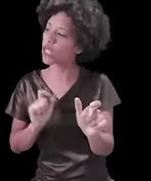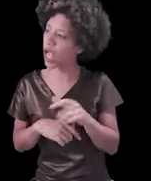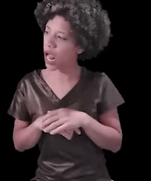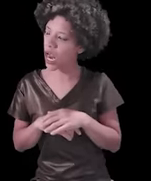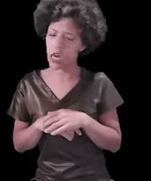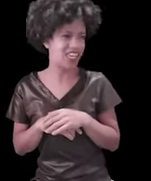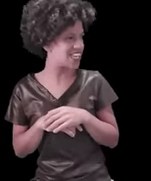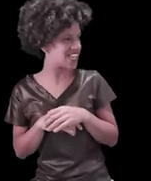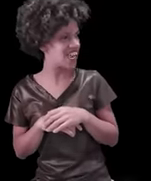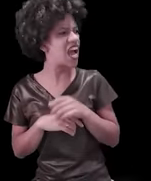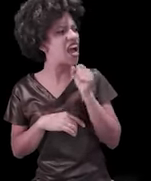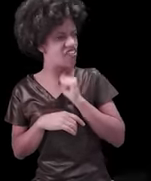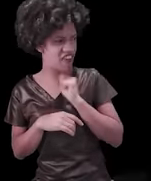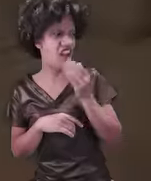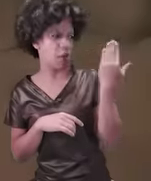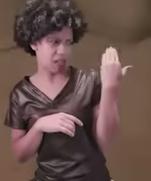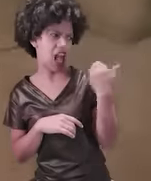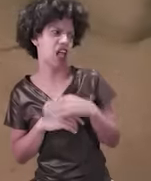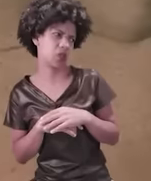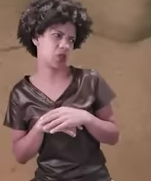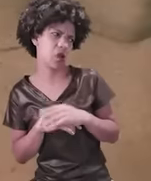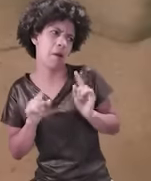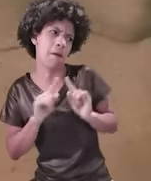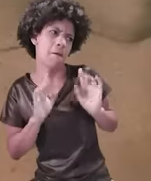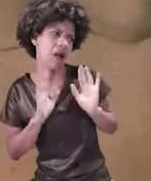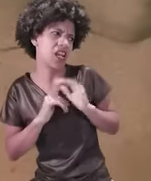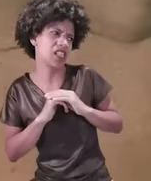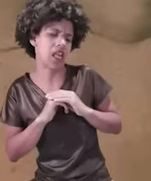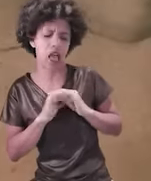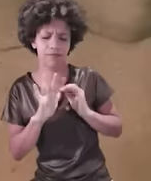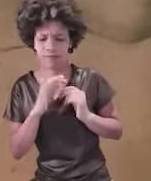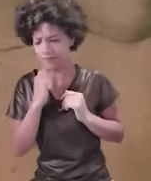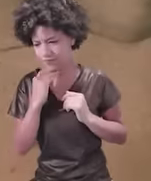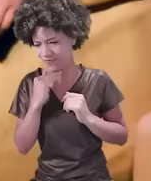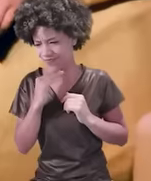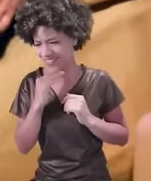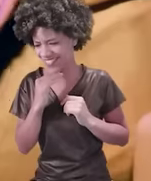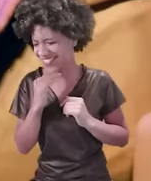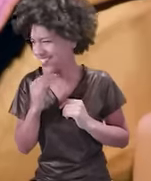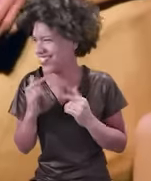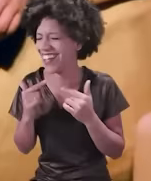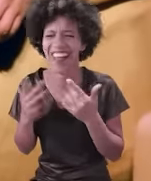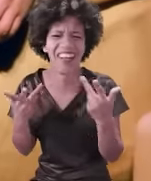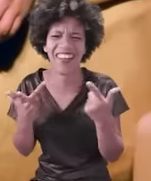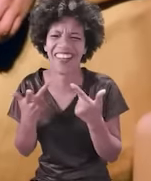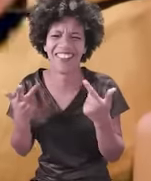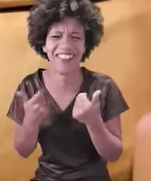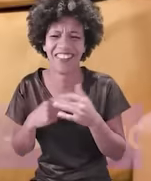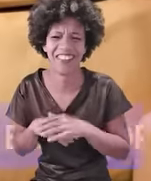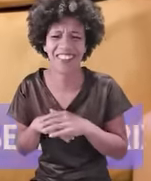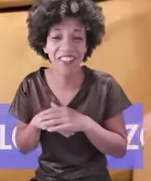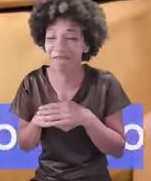o cara é bem antigo mas assim assim e o maravilhoso